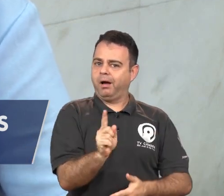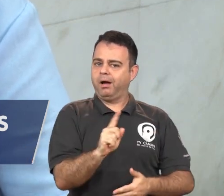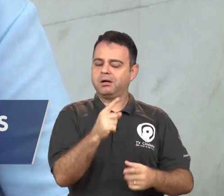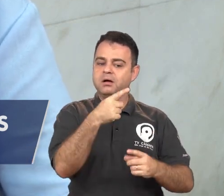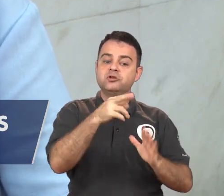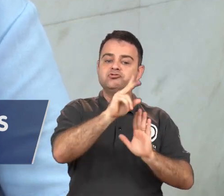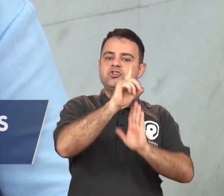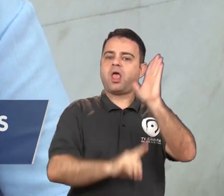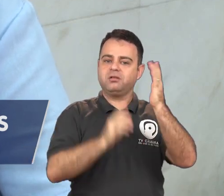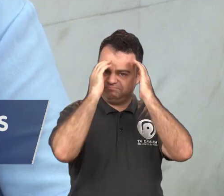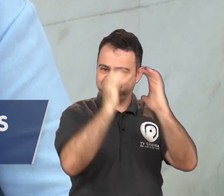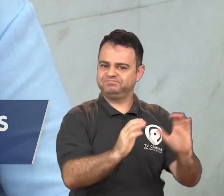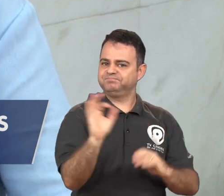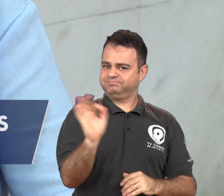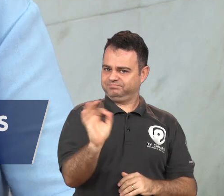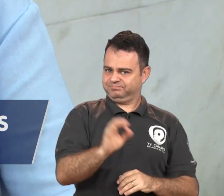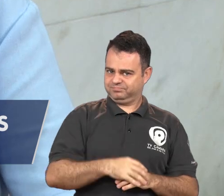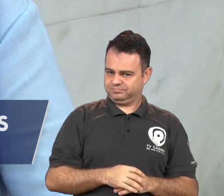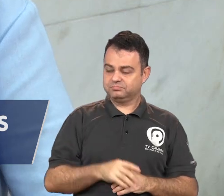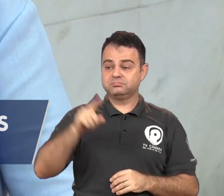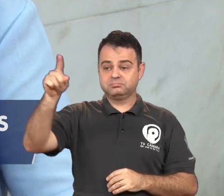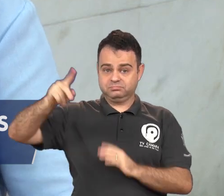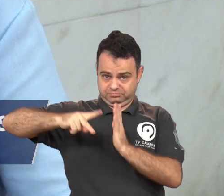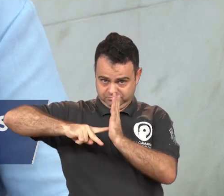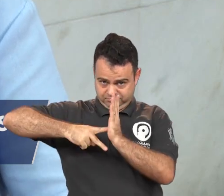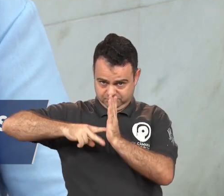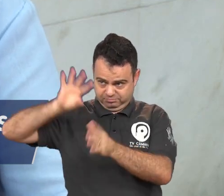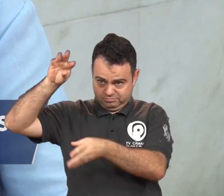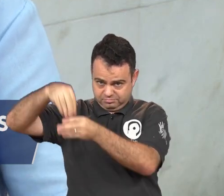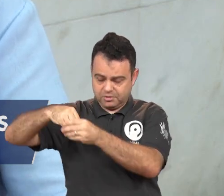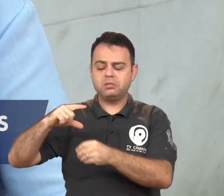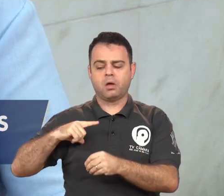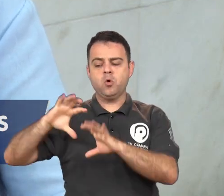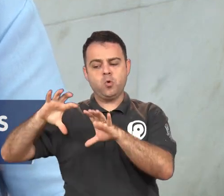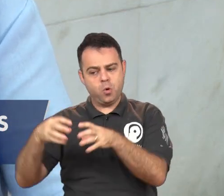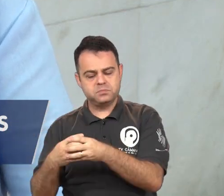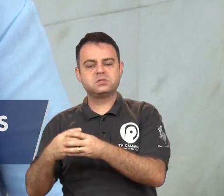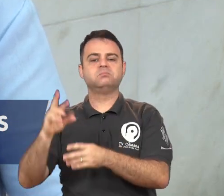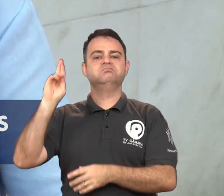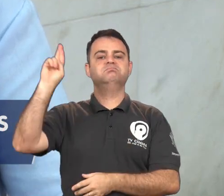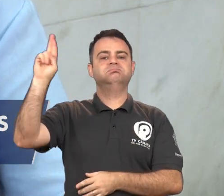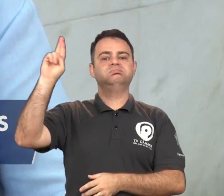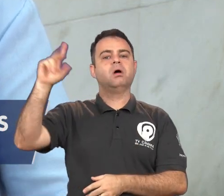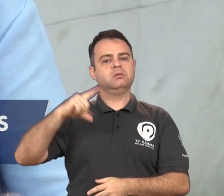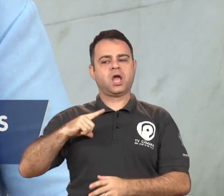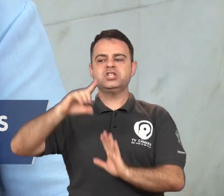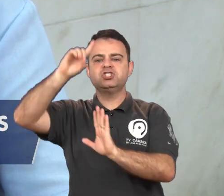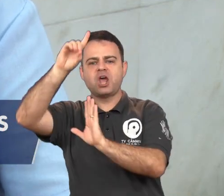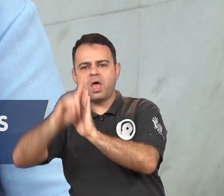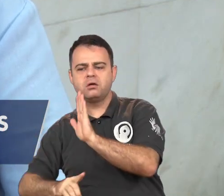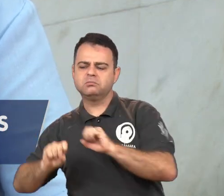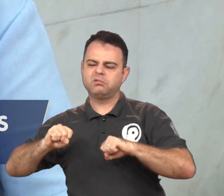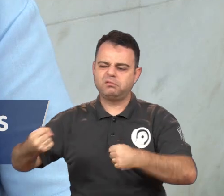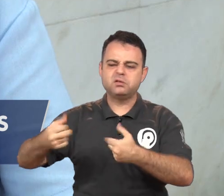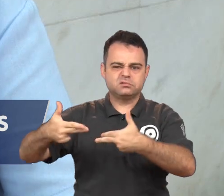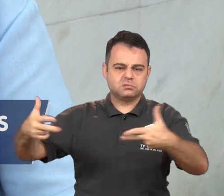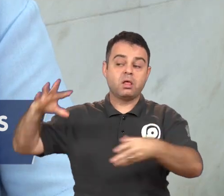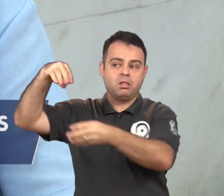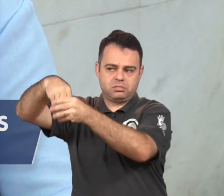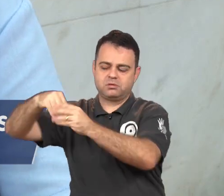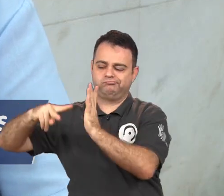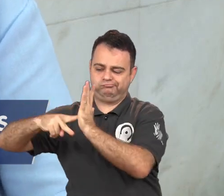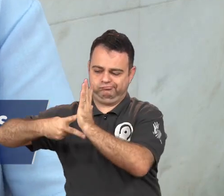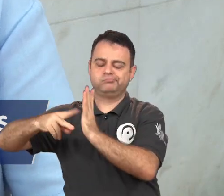fala no privado, como presidente do sindicato, nós temos uma convenção coletiva que rege todos os direitos dos trabalhadores. E eu